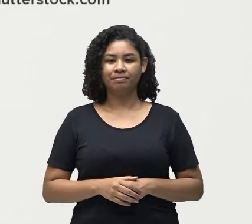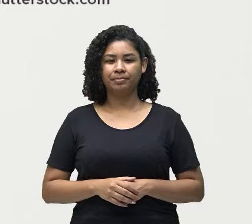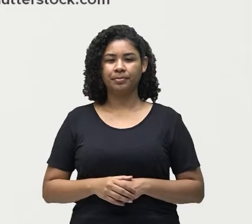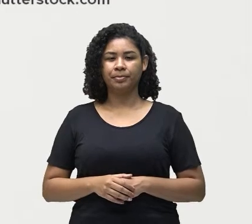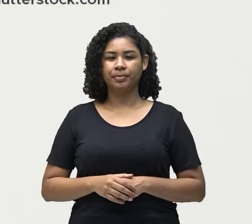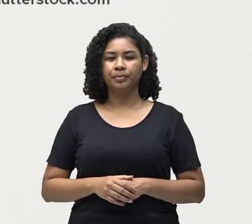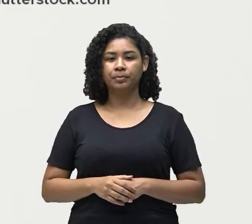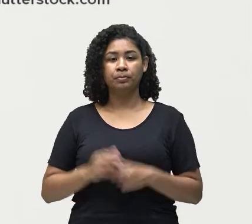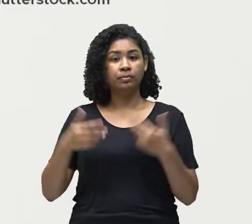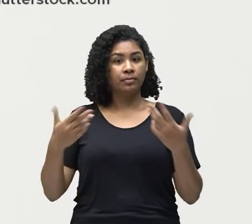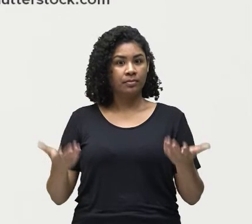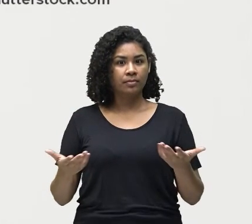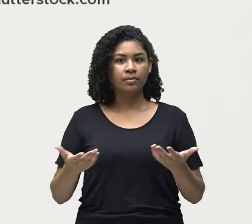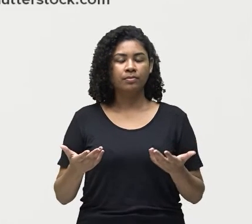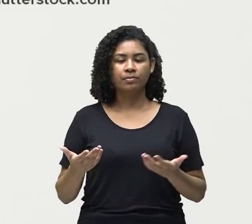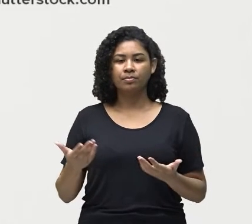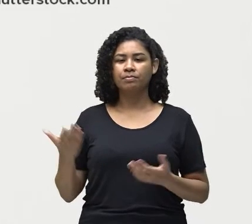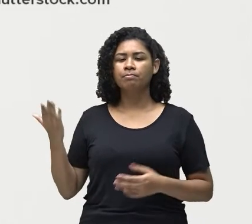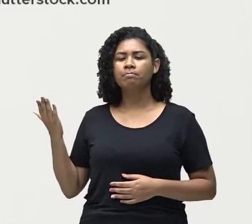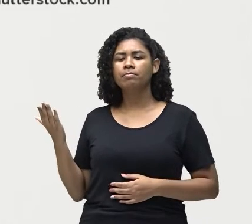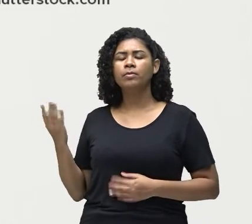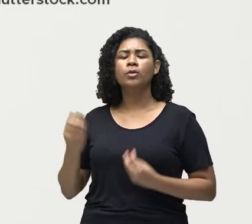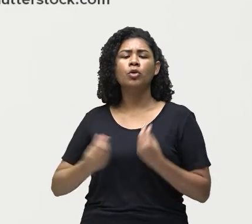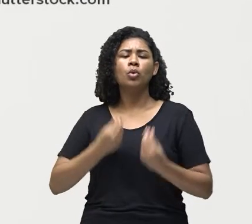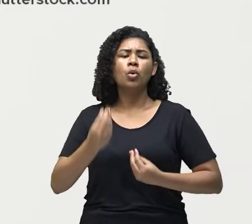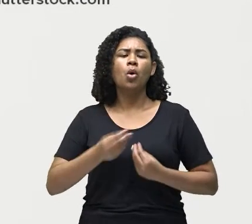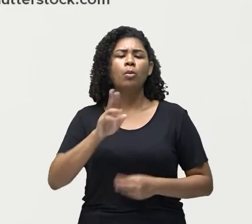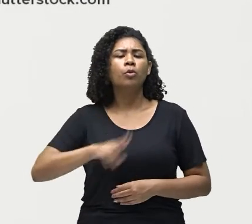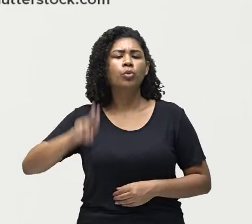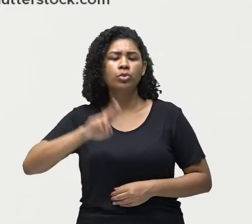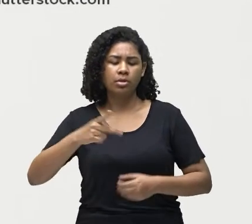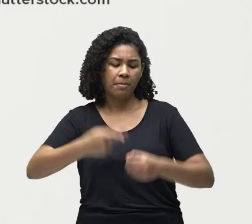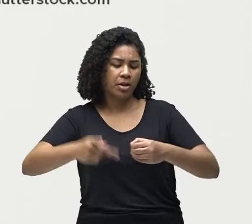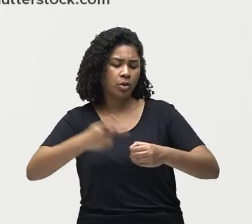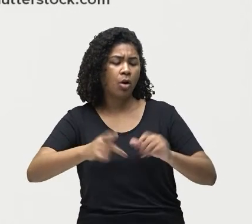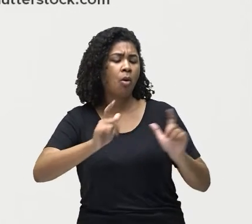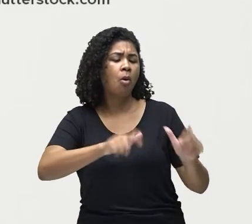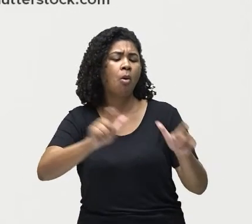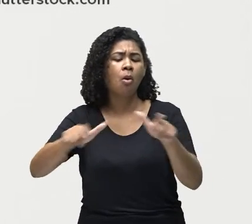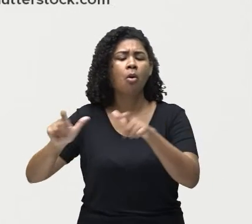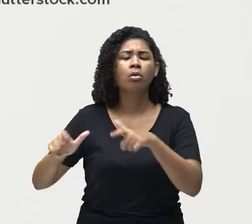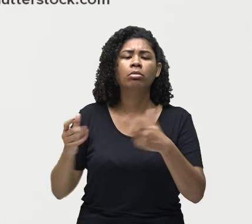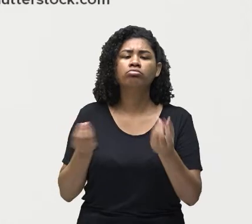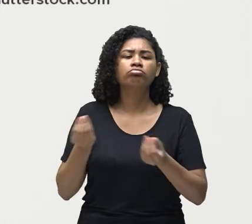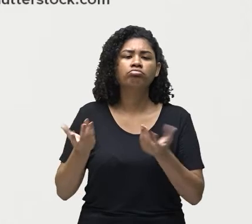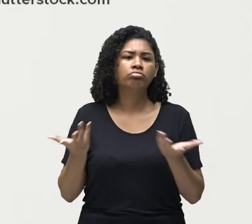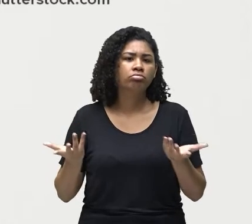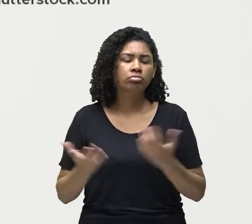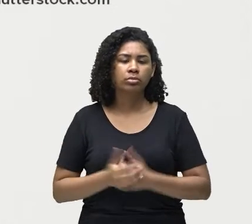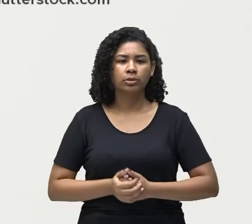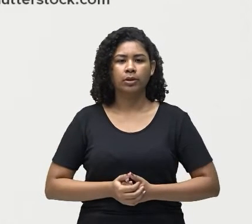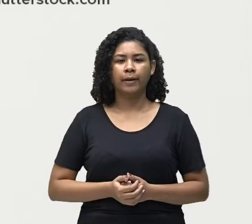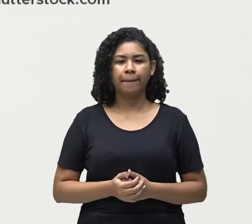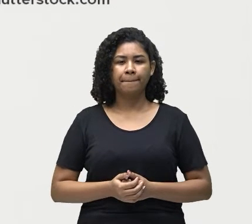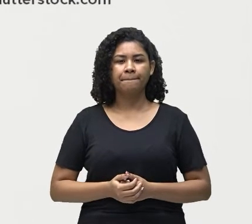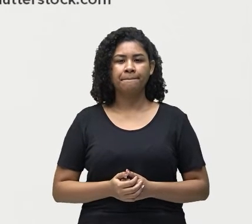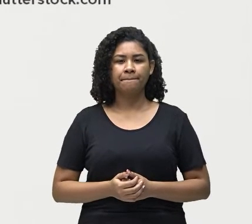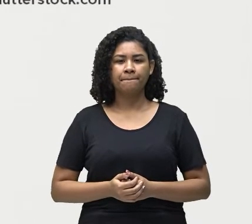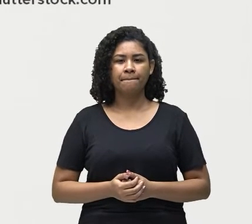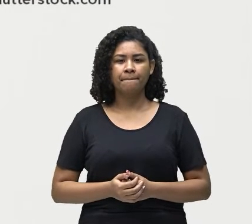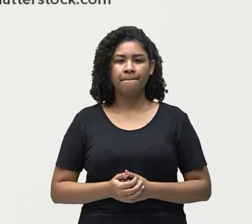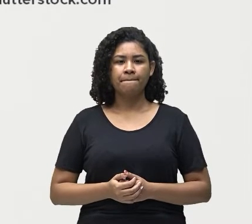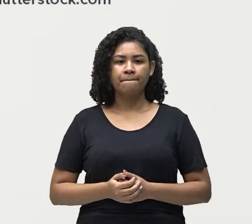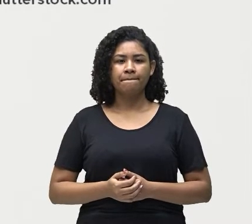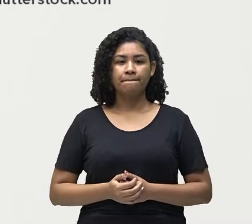temperaturas. Tá? Então, vamos observar onde é utilizado o petróleo, né? Quais são os seus derivados. Olha só,